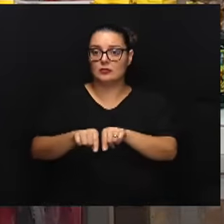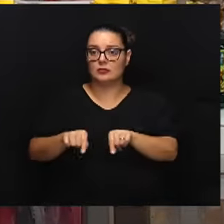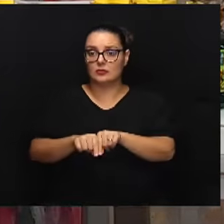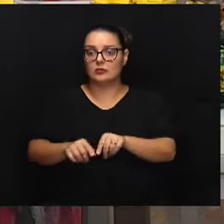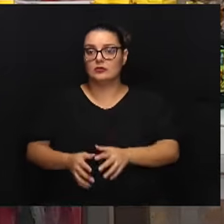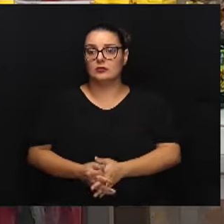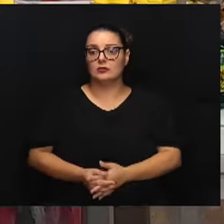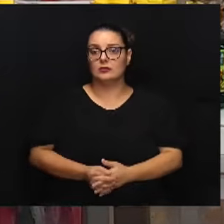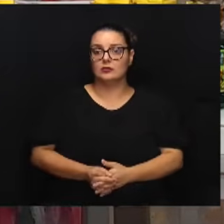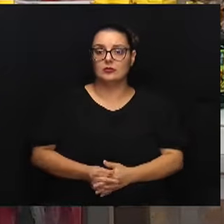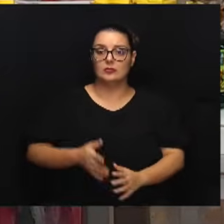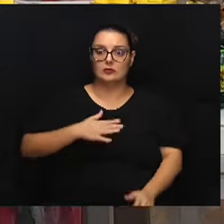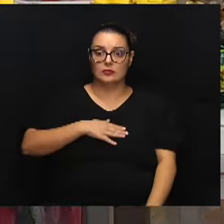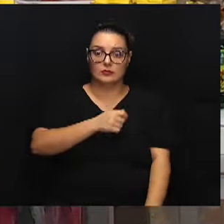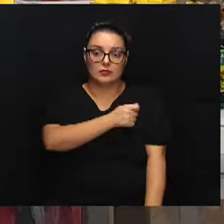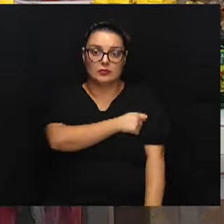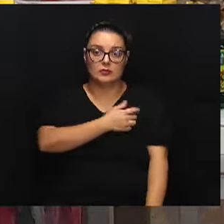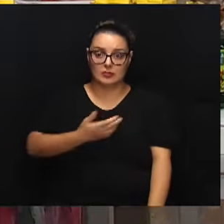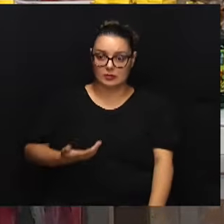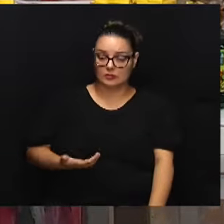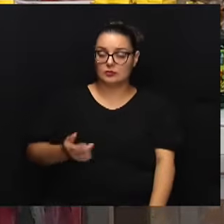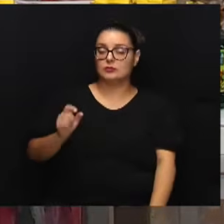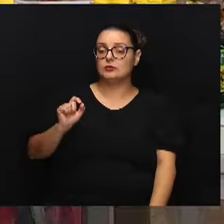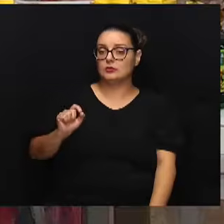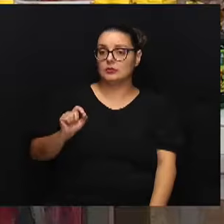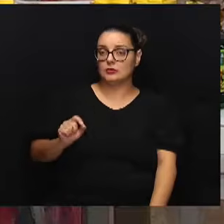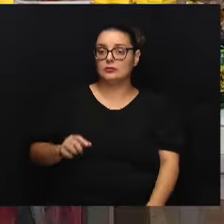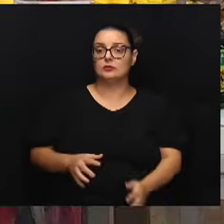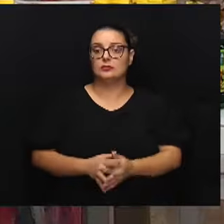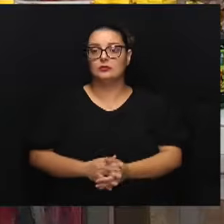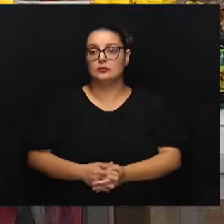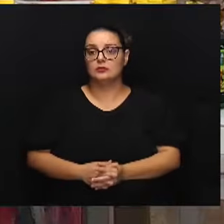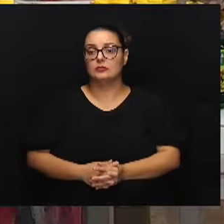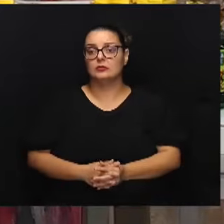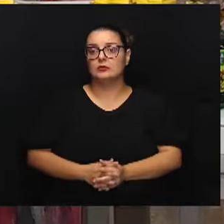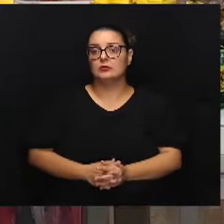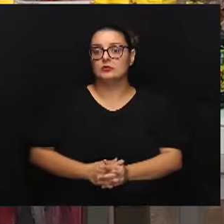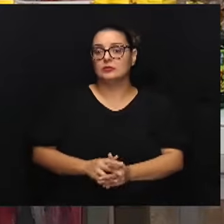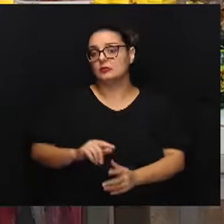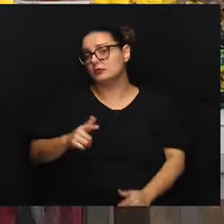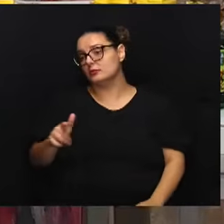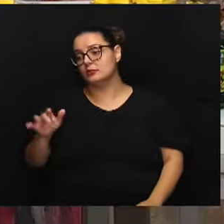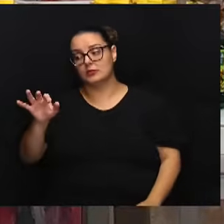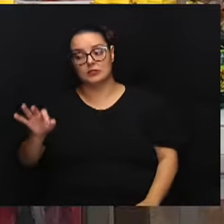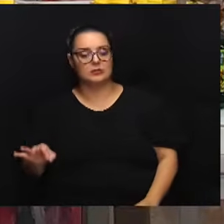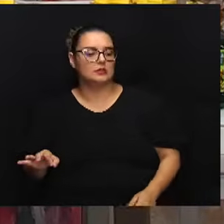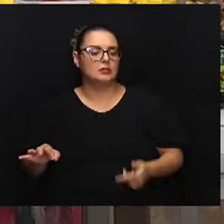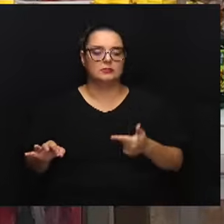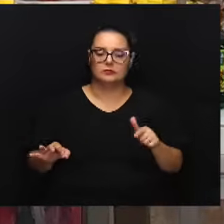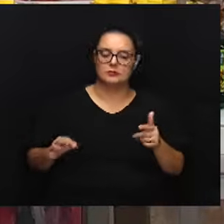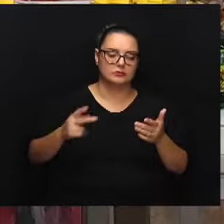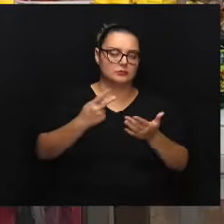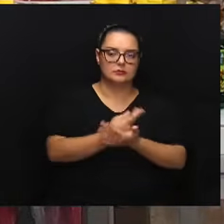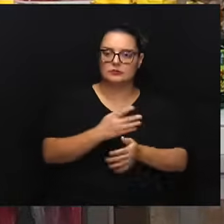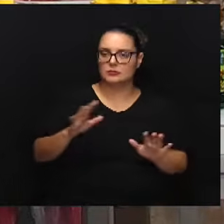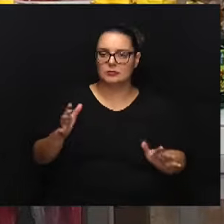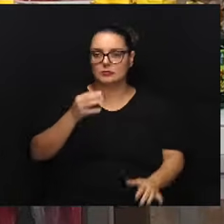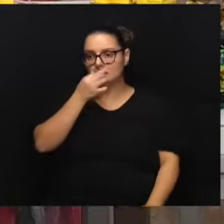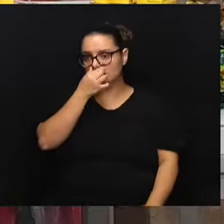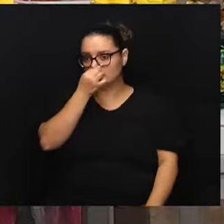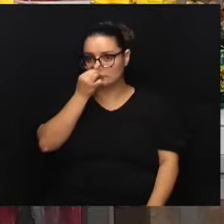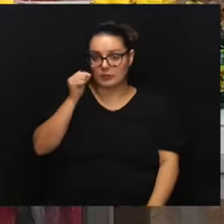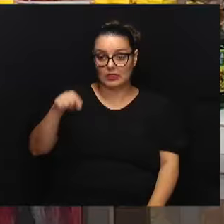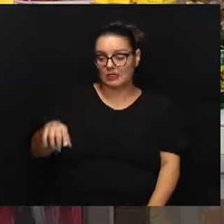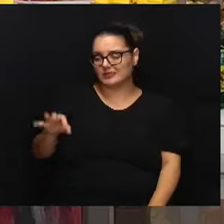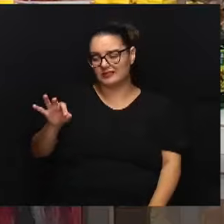os meus alunos que não existe certo e errado. Não tem tipo, isso tá certo,